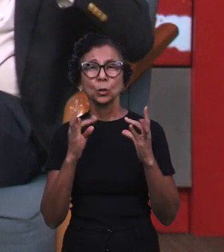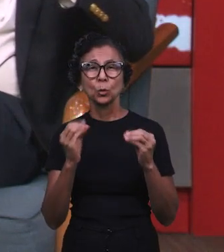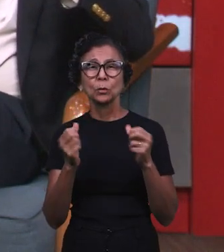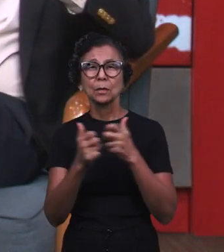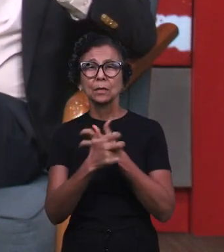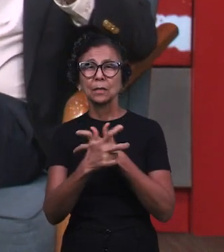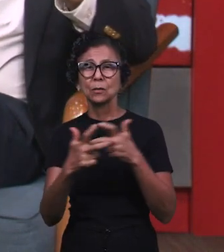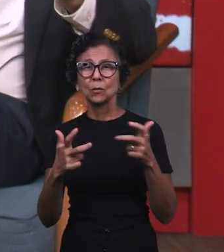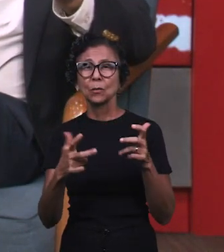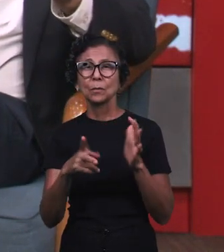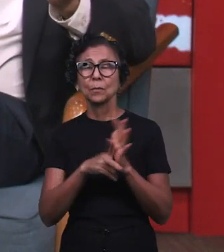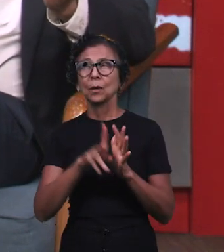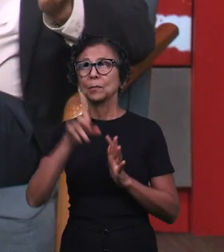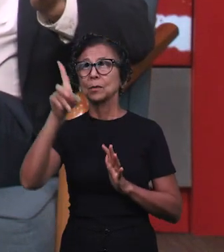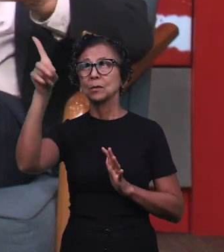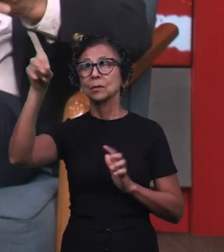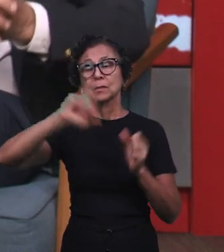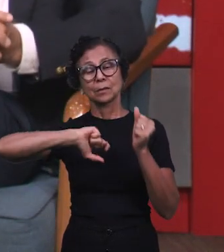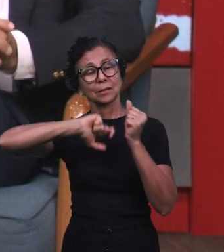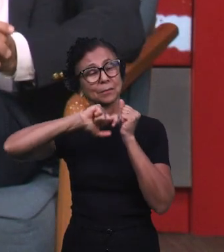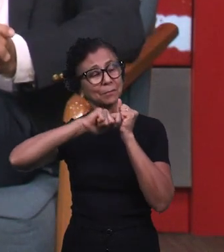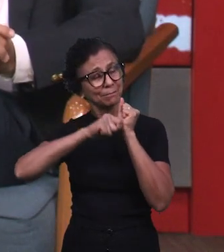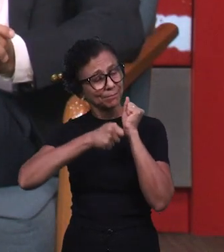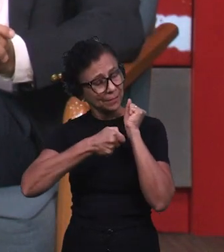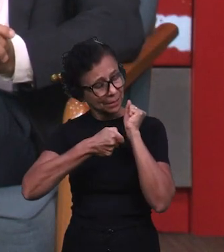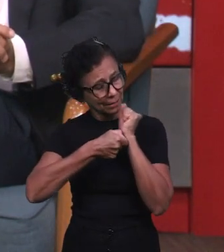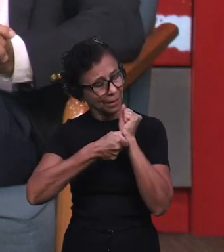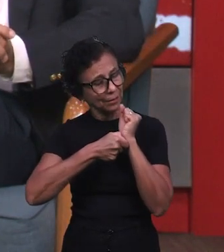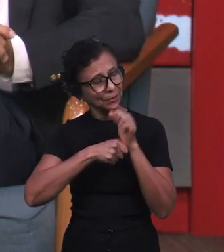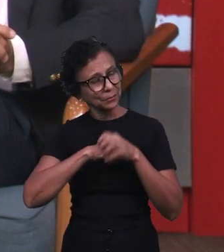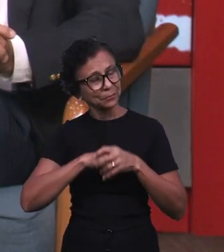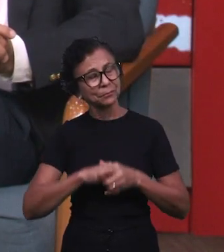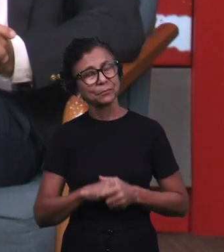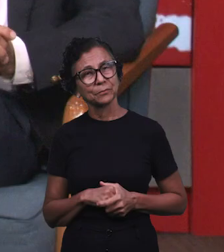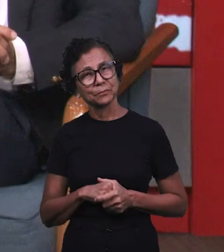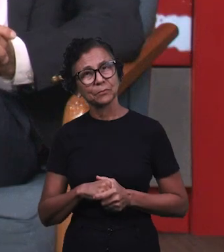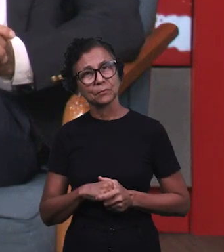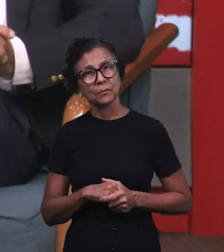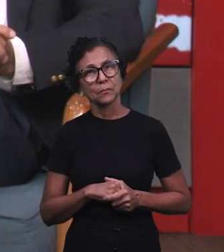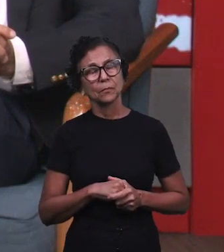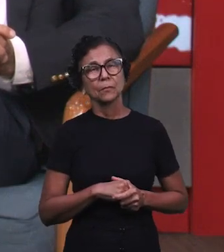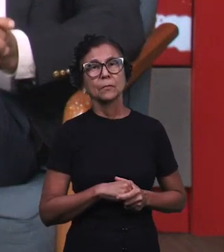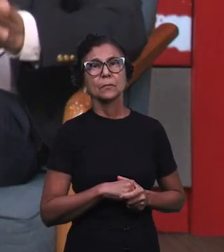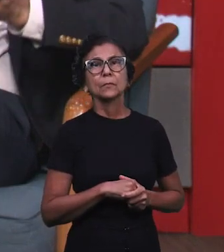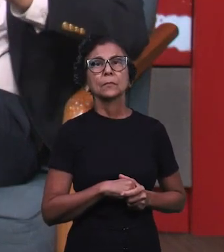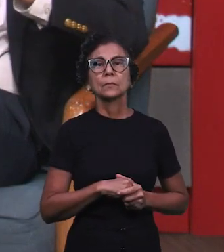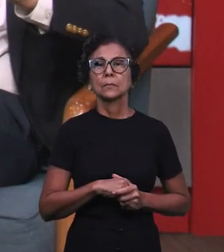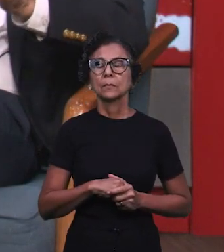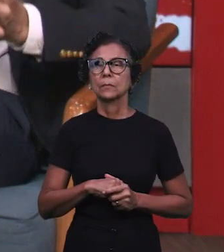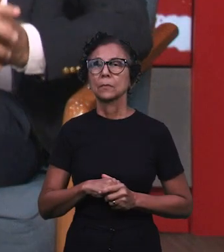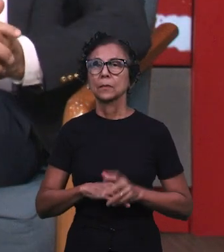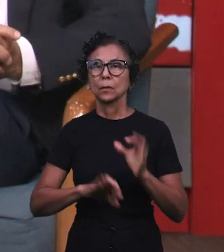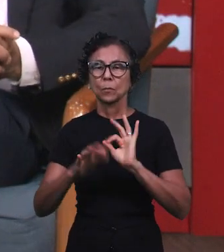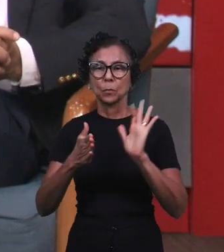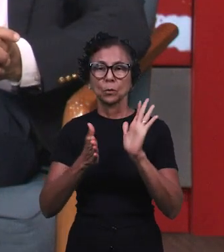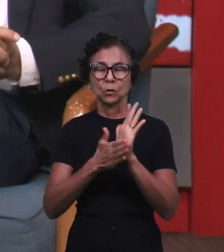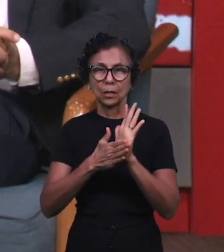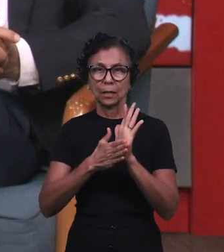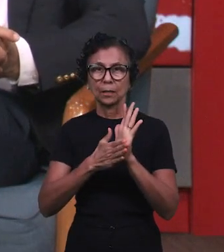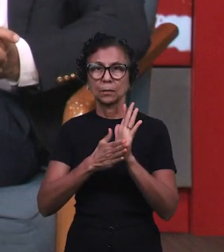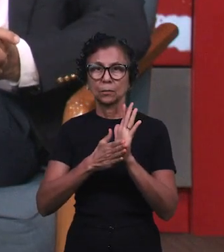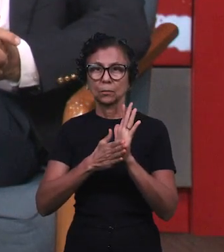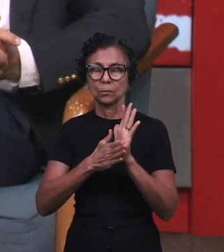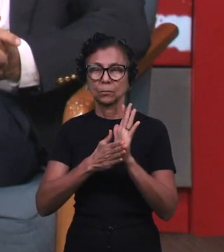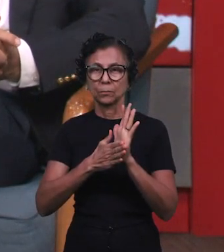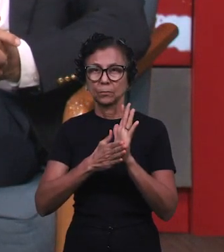não alcança o projeto de Deus, o projeto